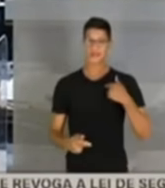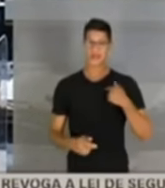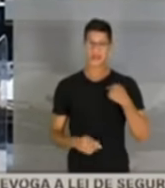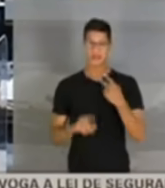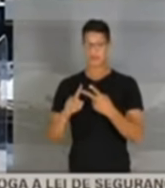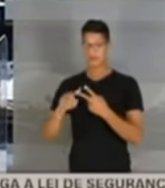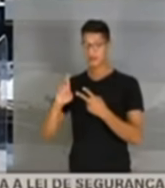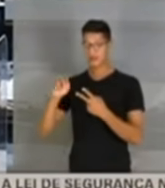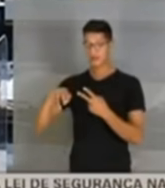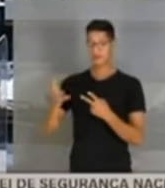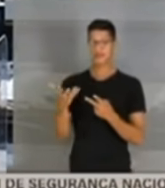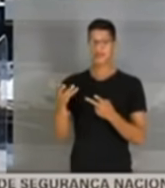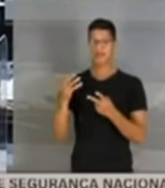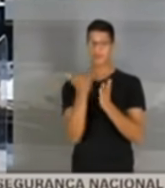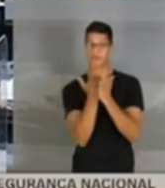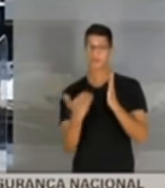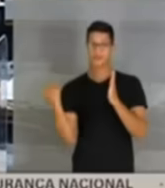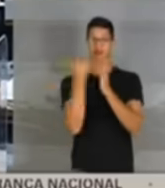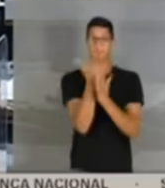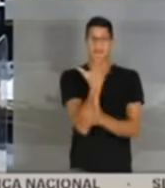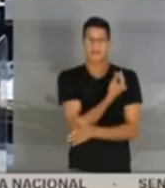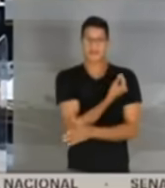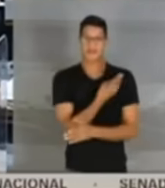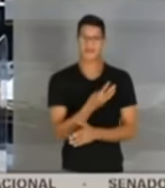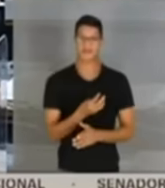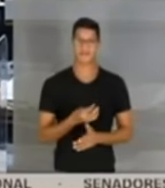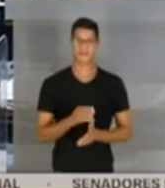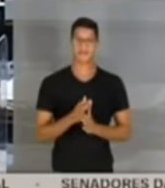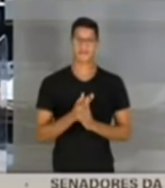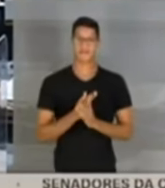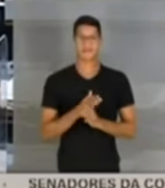que queríamos superfaturar a vacina. Veja bem, eu e o Renan.